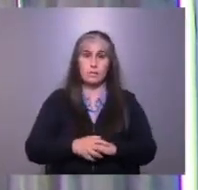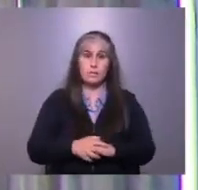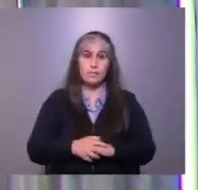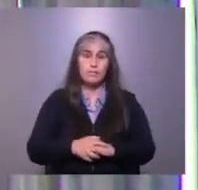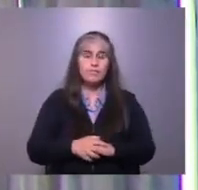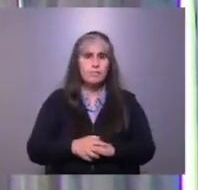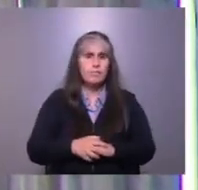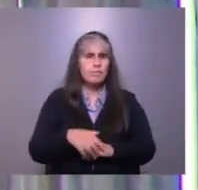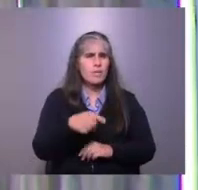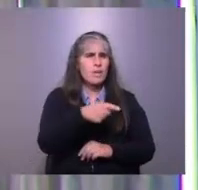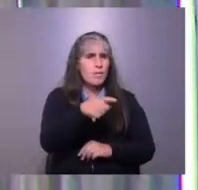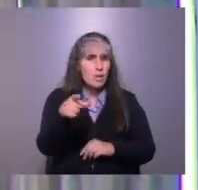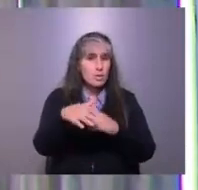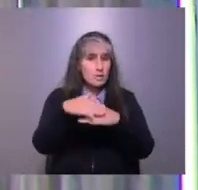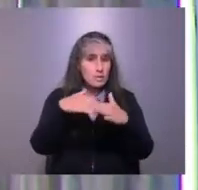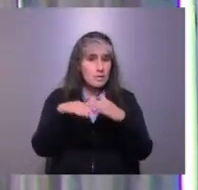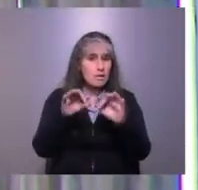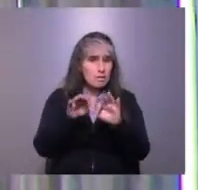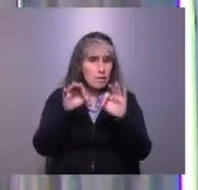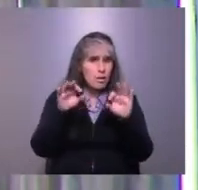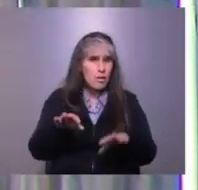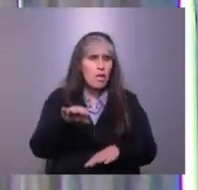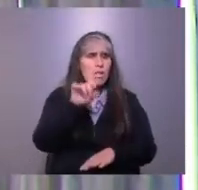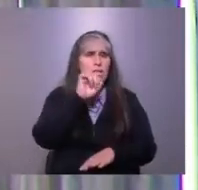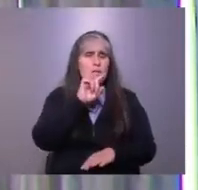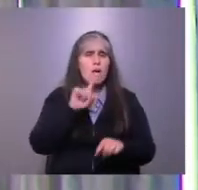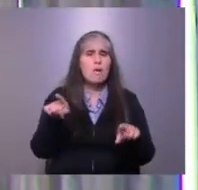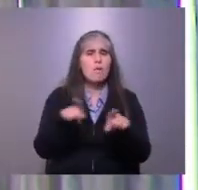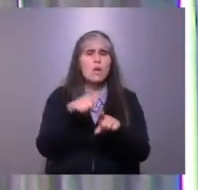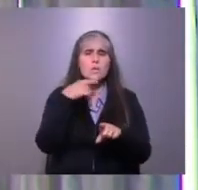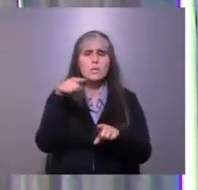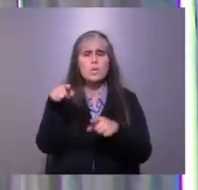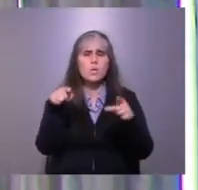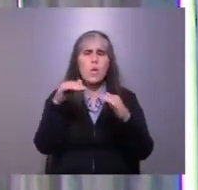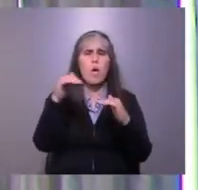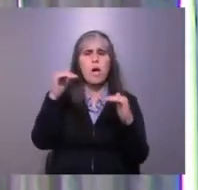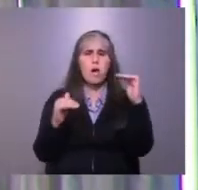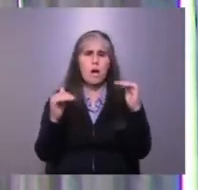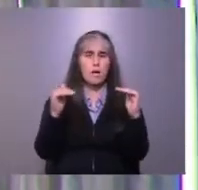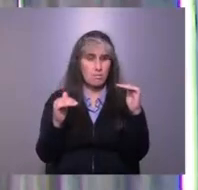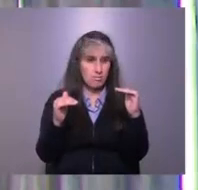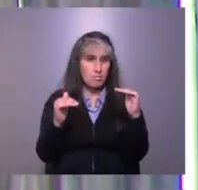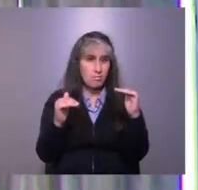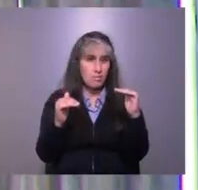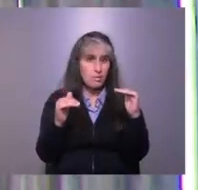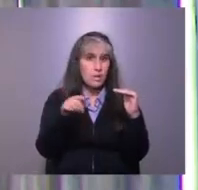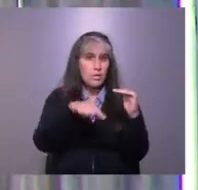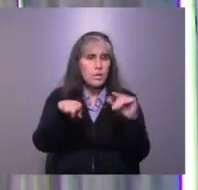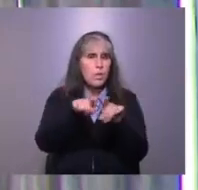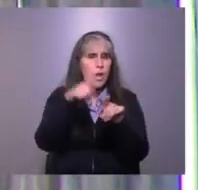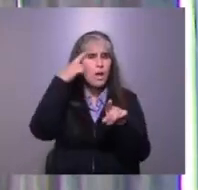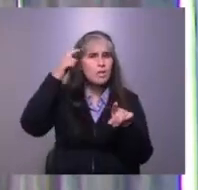Não estareis a estabelecer distinções entre vós e a tornar-vos